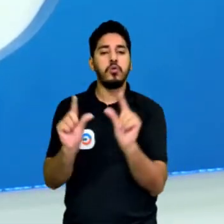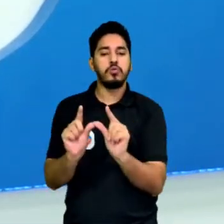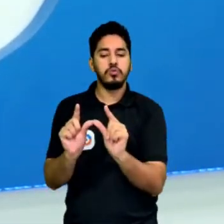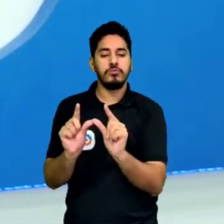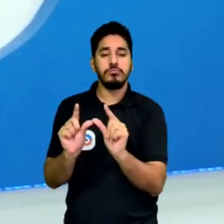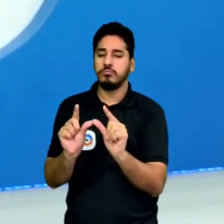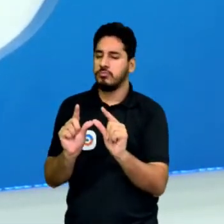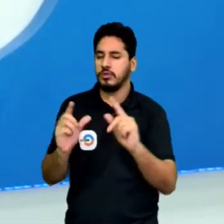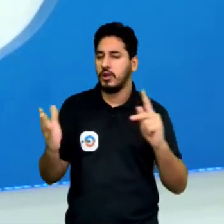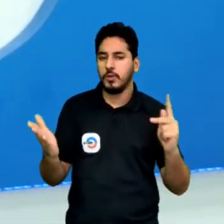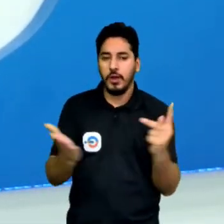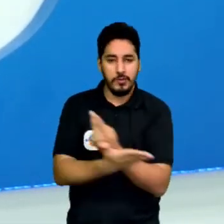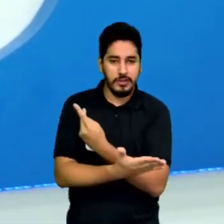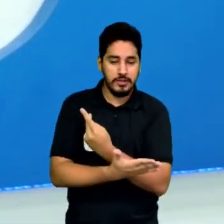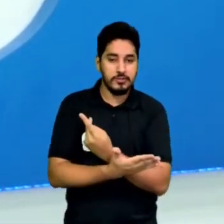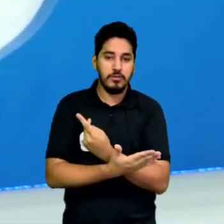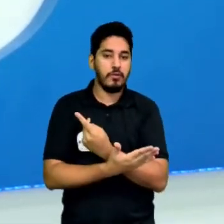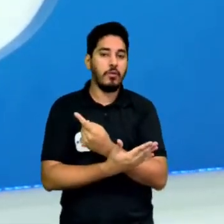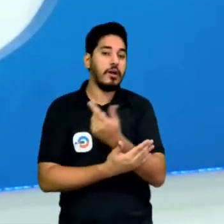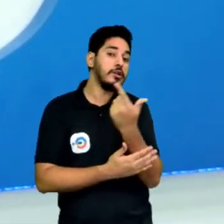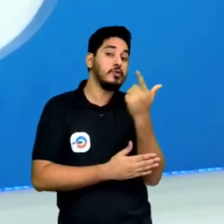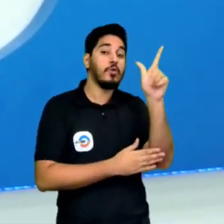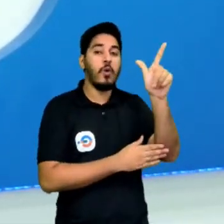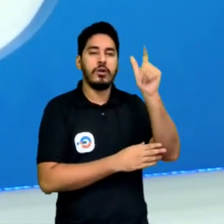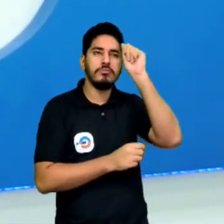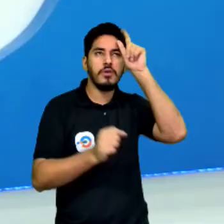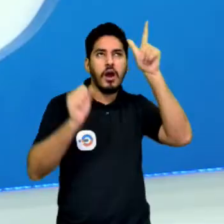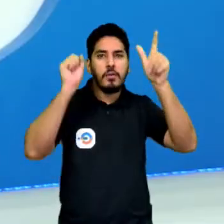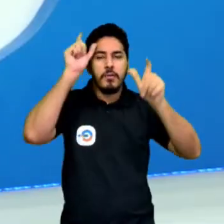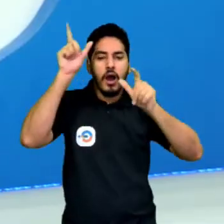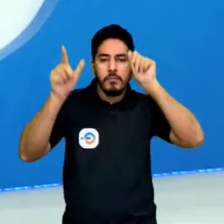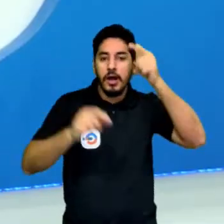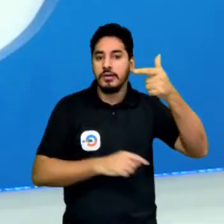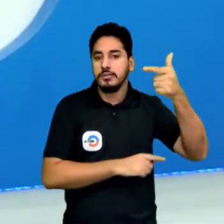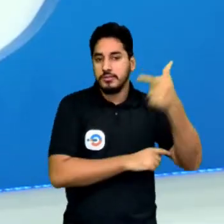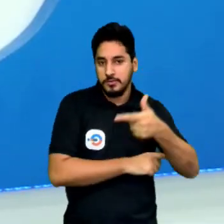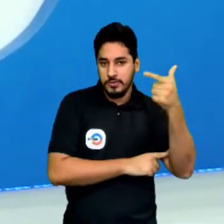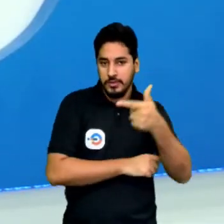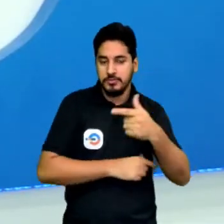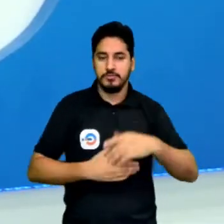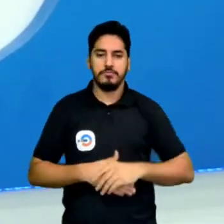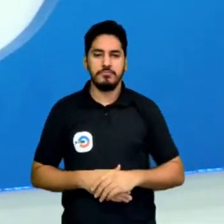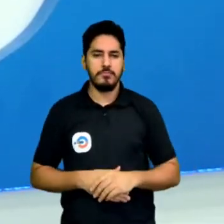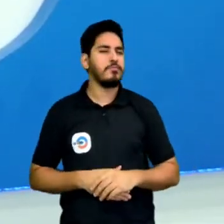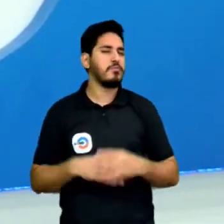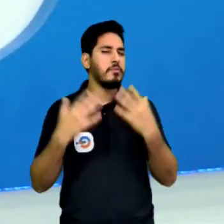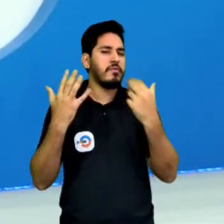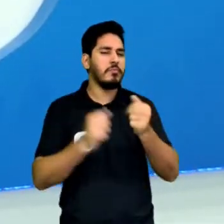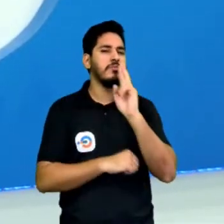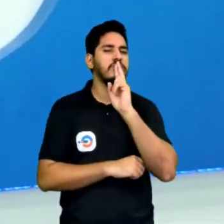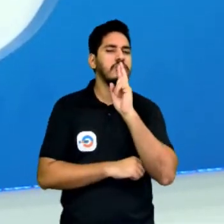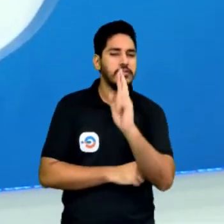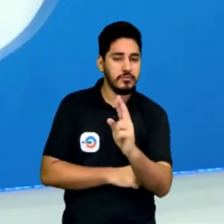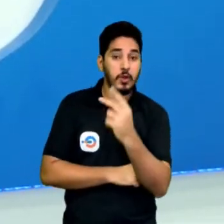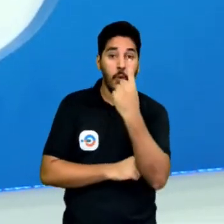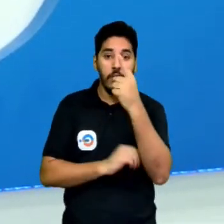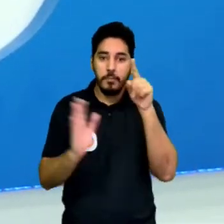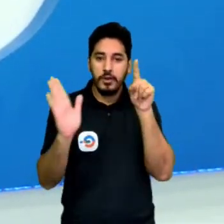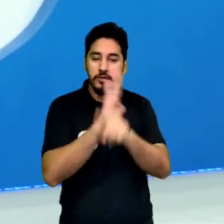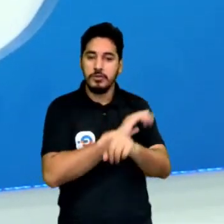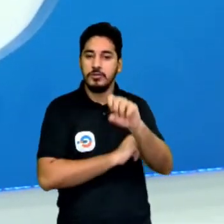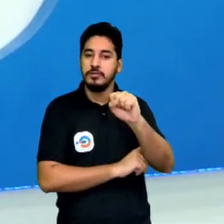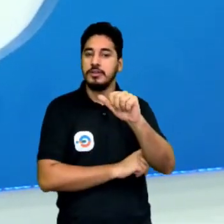Isso não acontece com o resto das ideias que são secundárias. Vamos responder juntos uma questão do